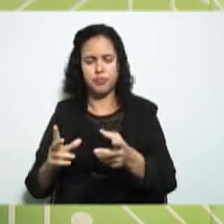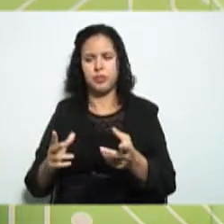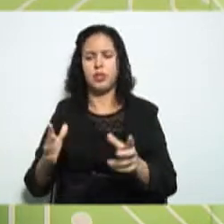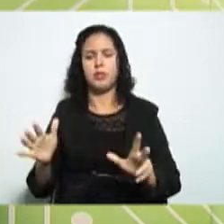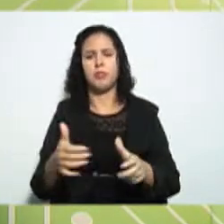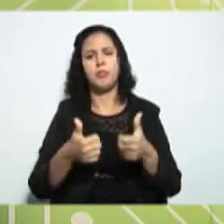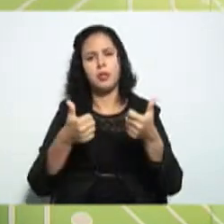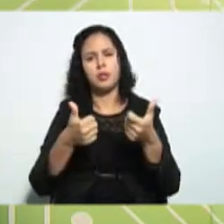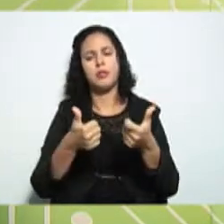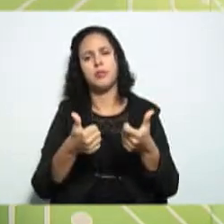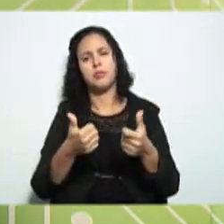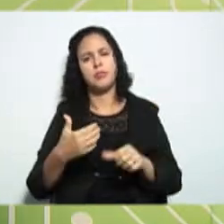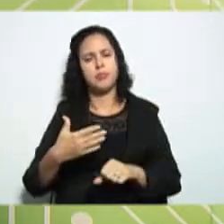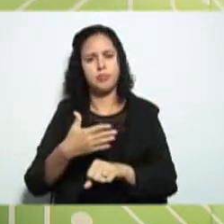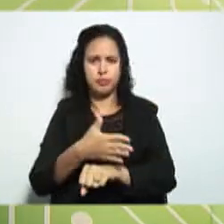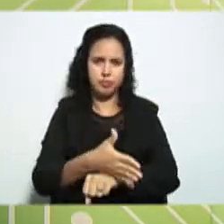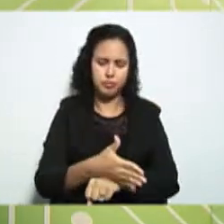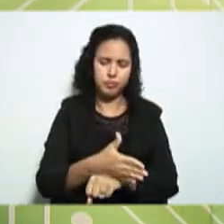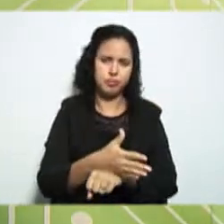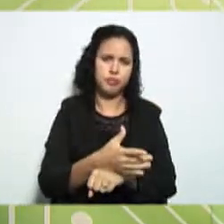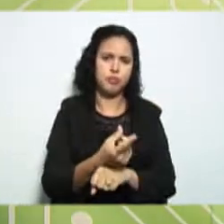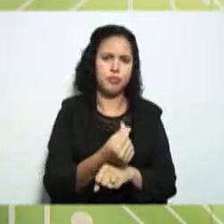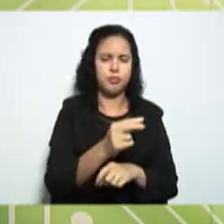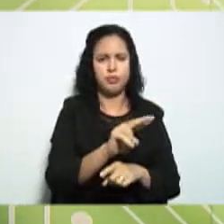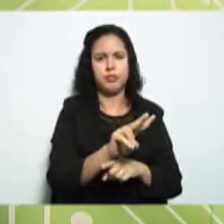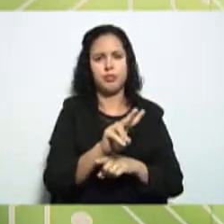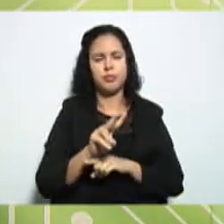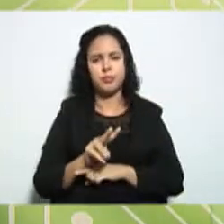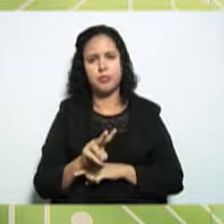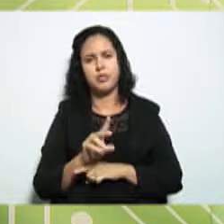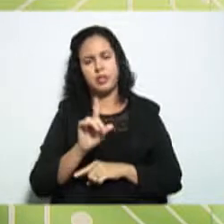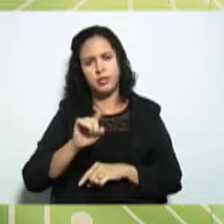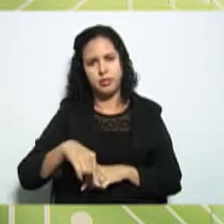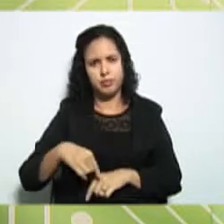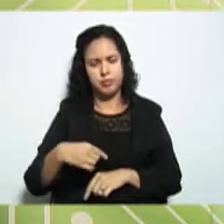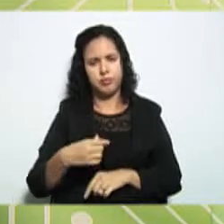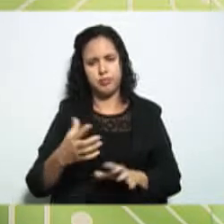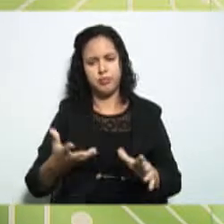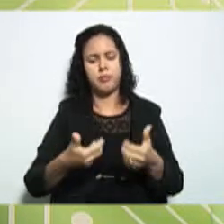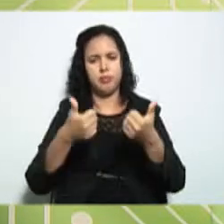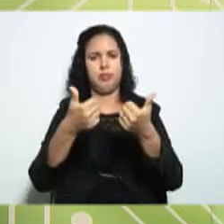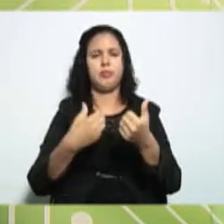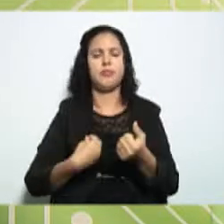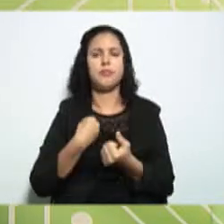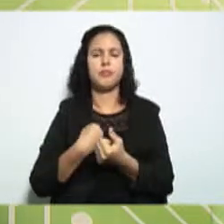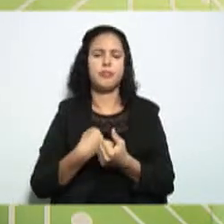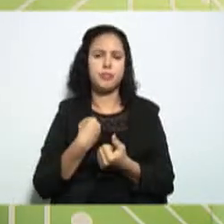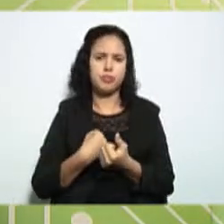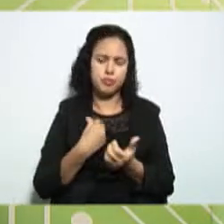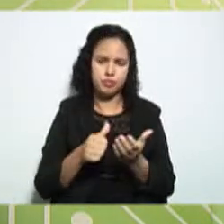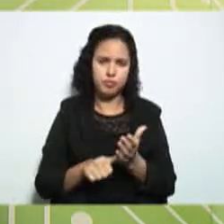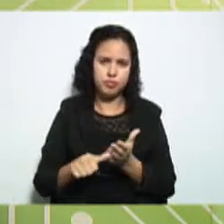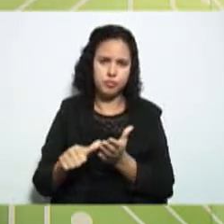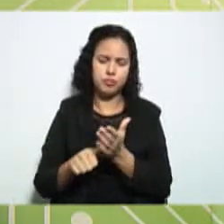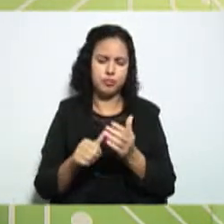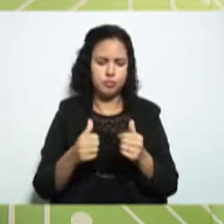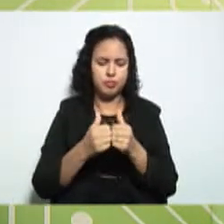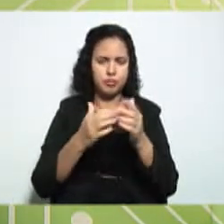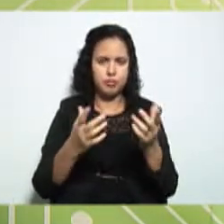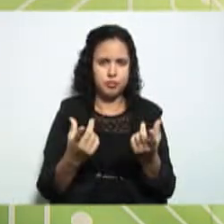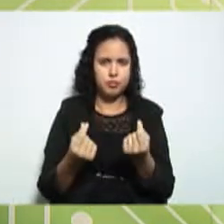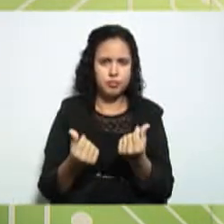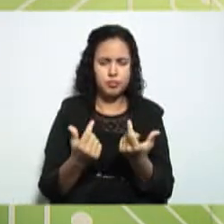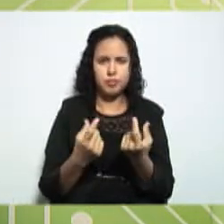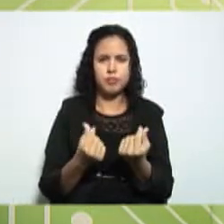beneficiamento, mas a finalidade real é melhorar a vida do cooperado, dando para ele maior abertura econômica para ele ter acesso a todos esses